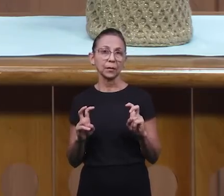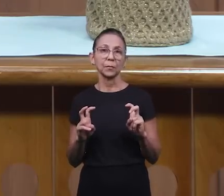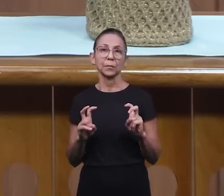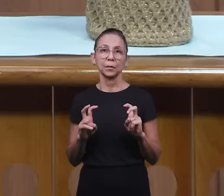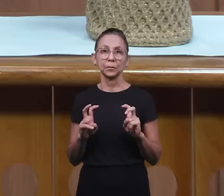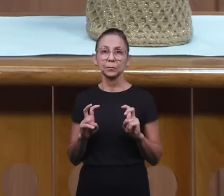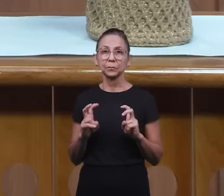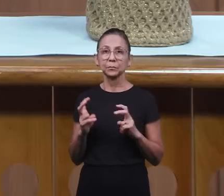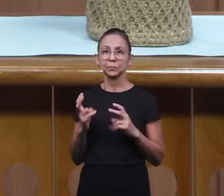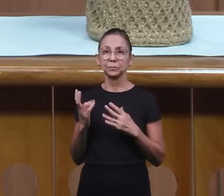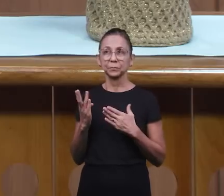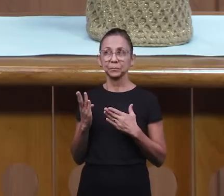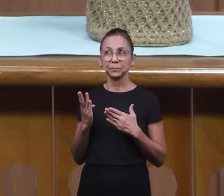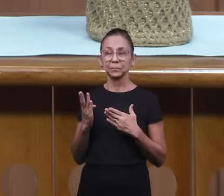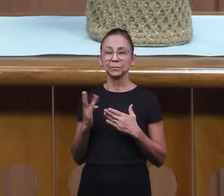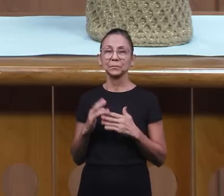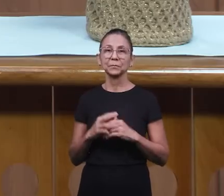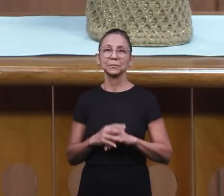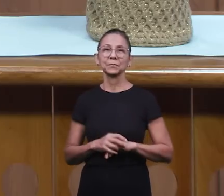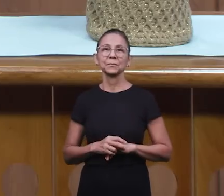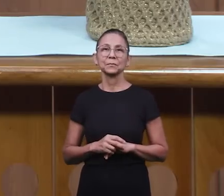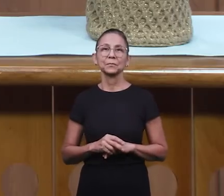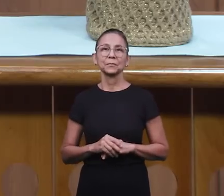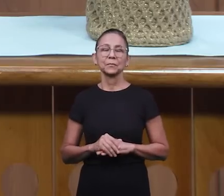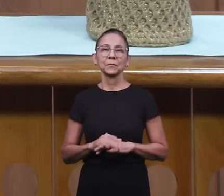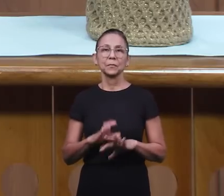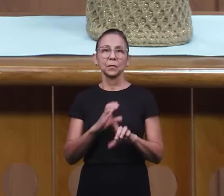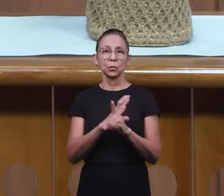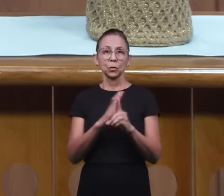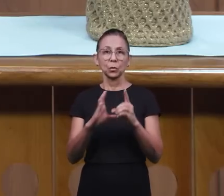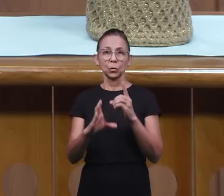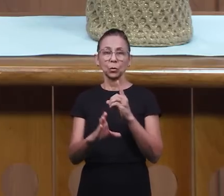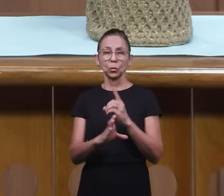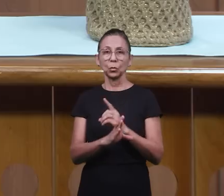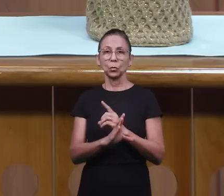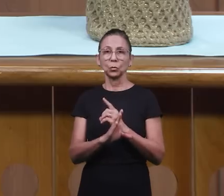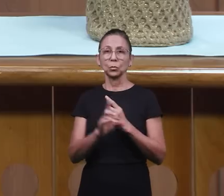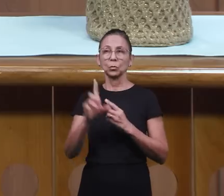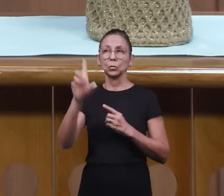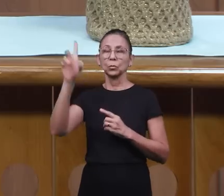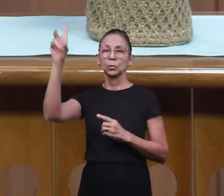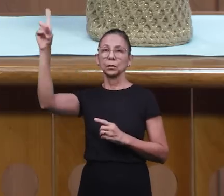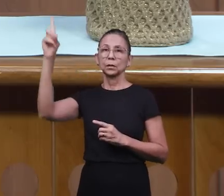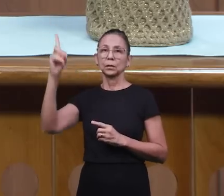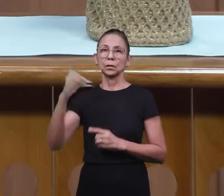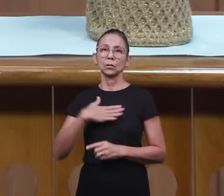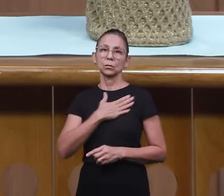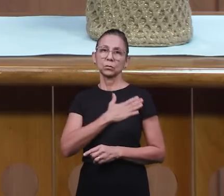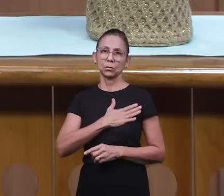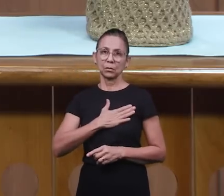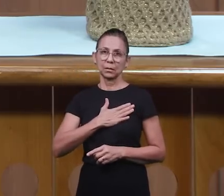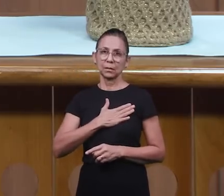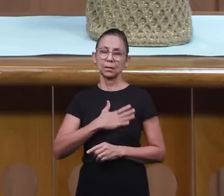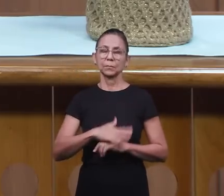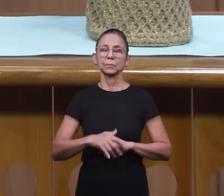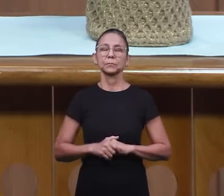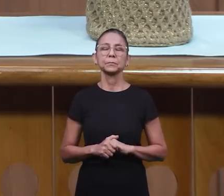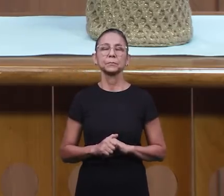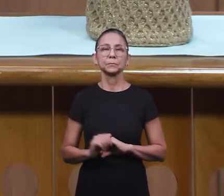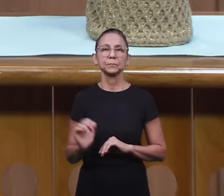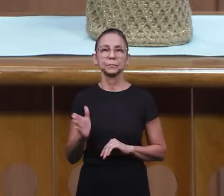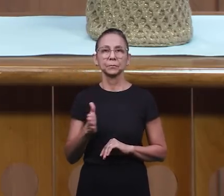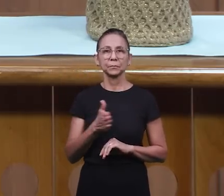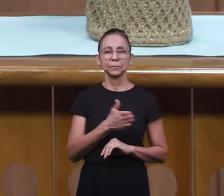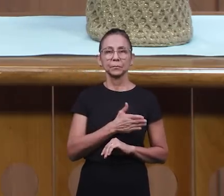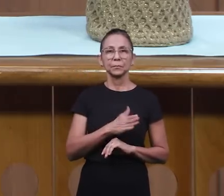é exatamente este que está aqui agora, que se chama o culto que agrada a Deus. E o texto bíblico que nós